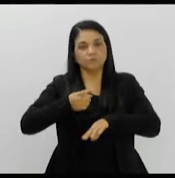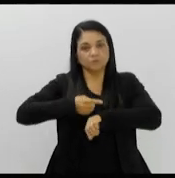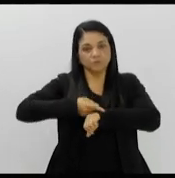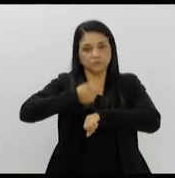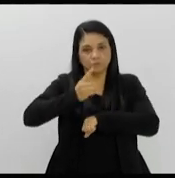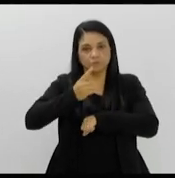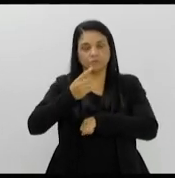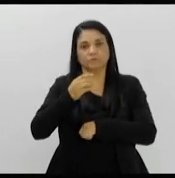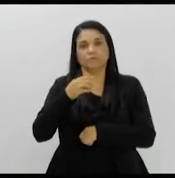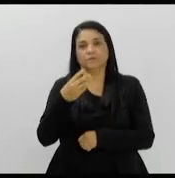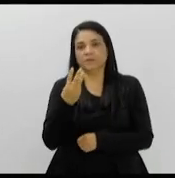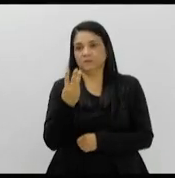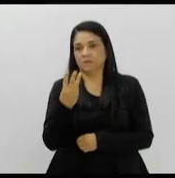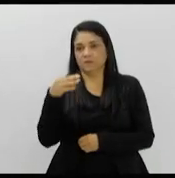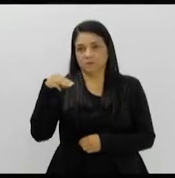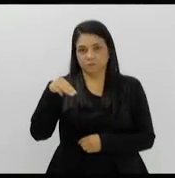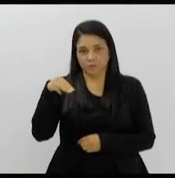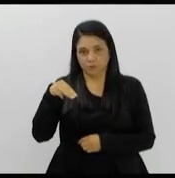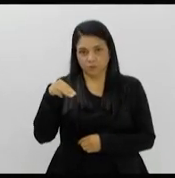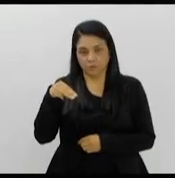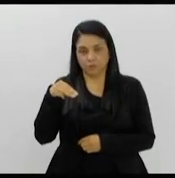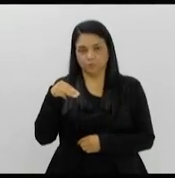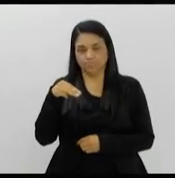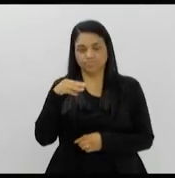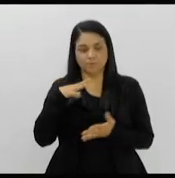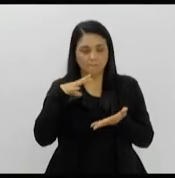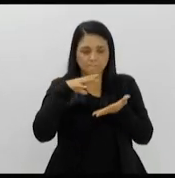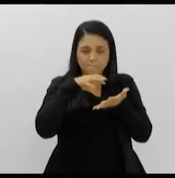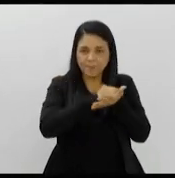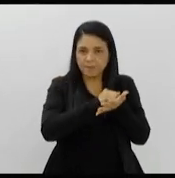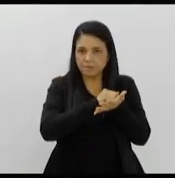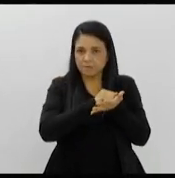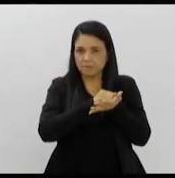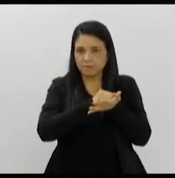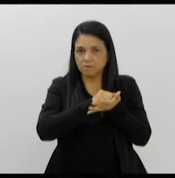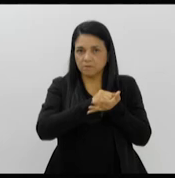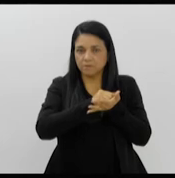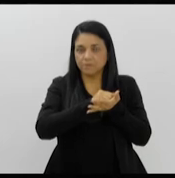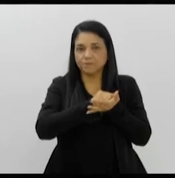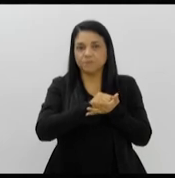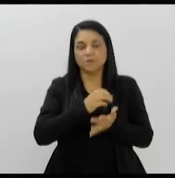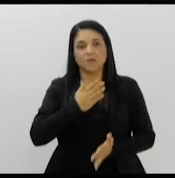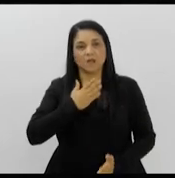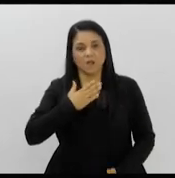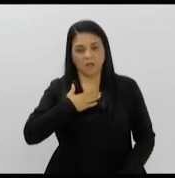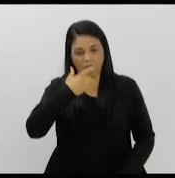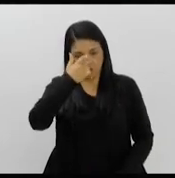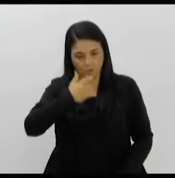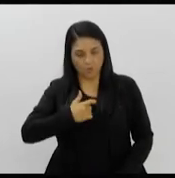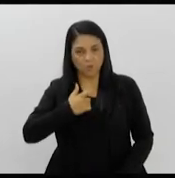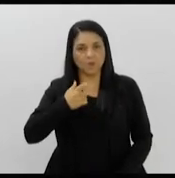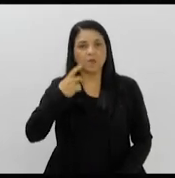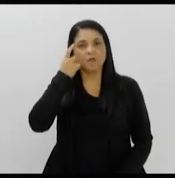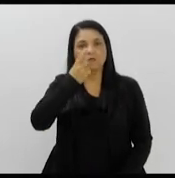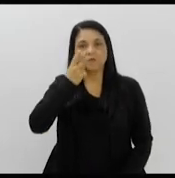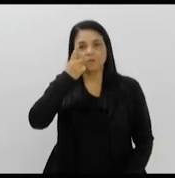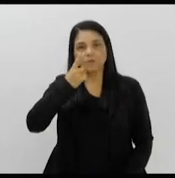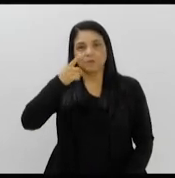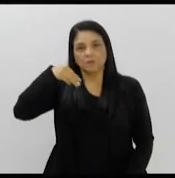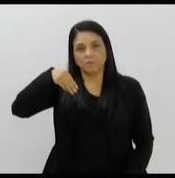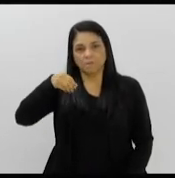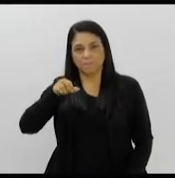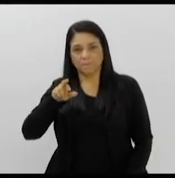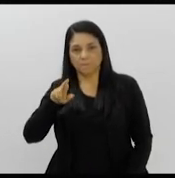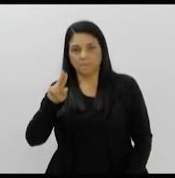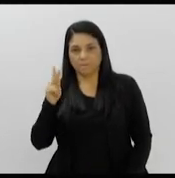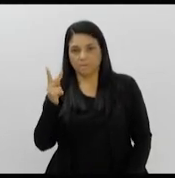minutos como aqui está protocolado eu e a deputada Marta Rocha